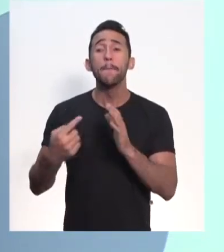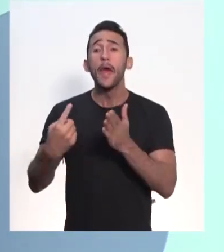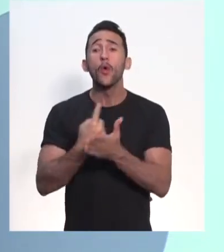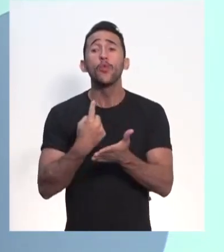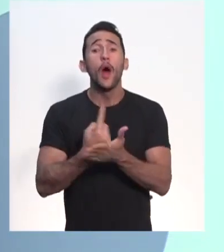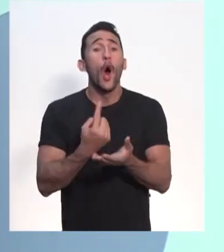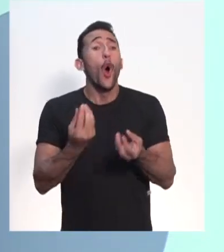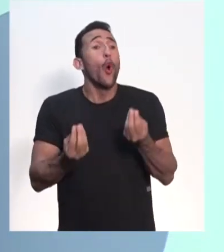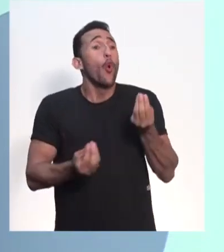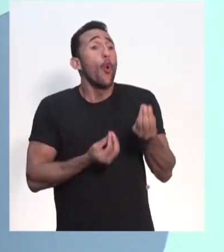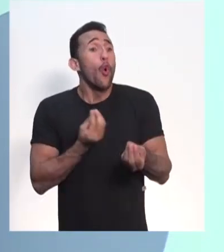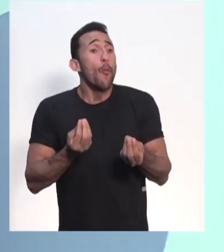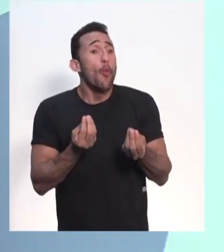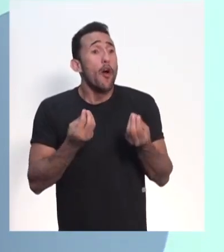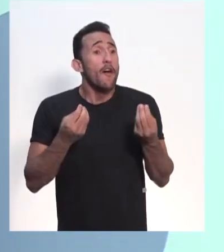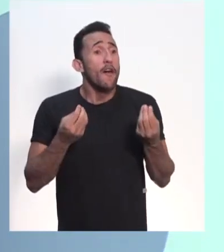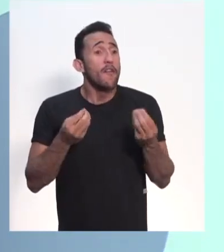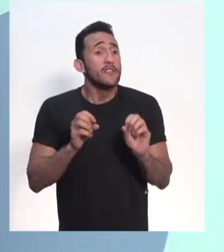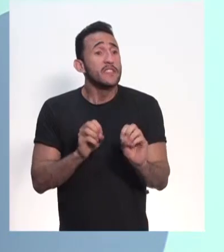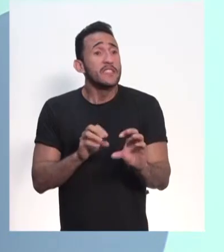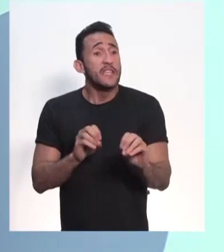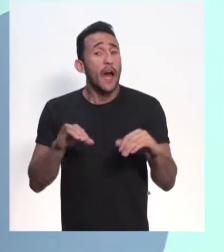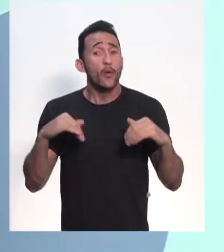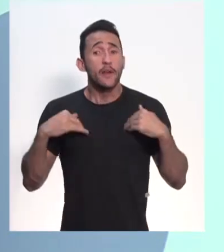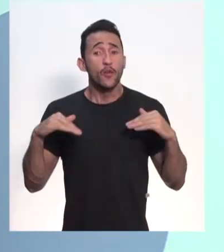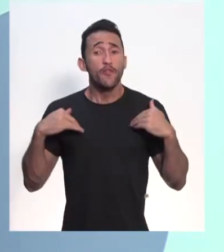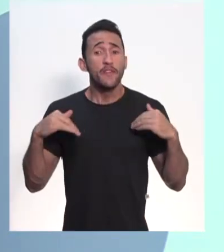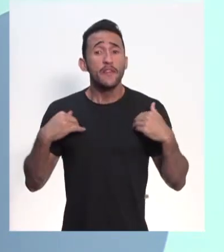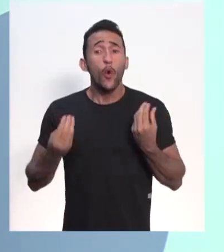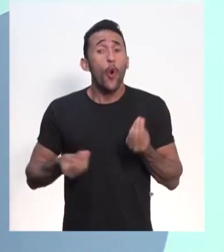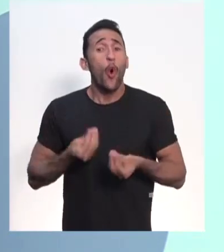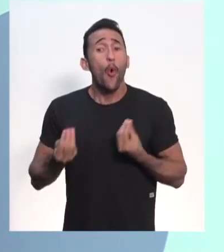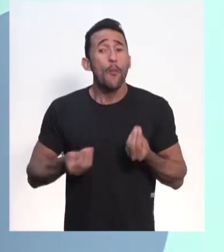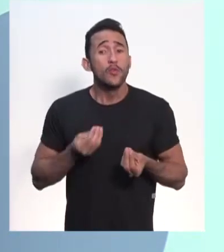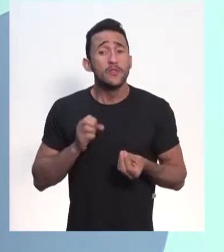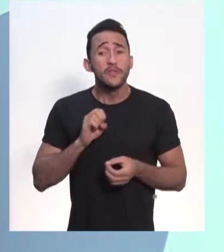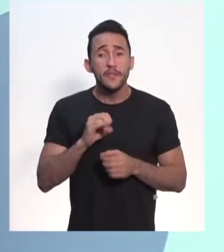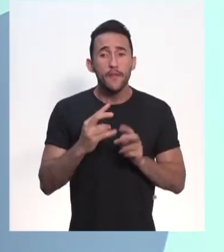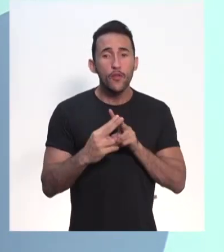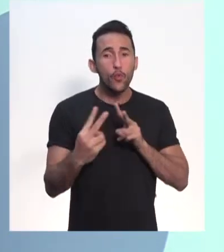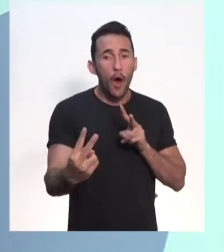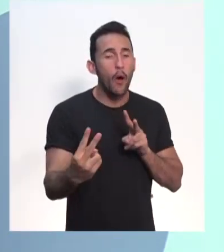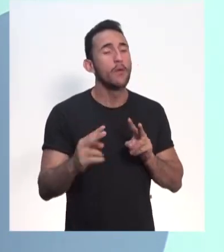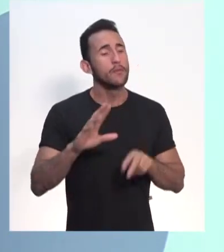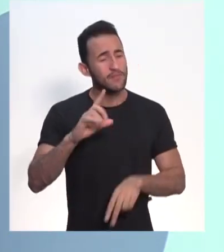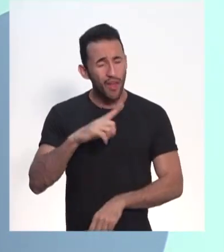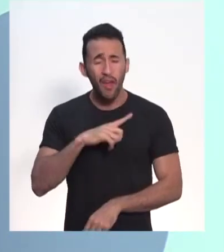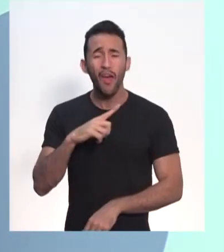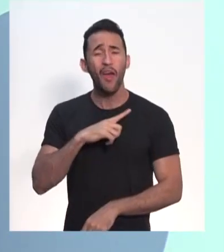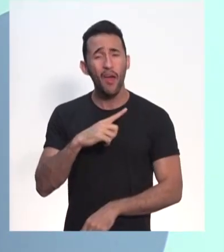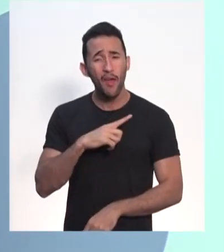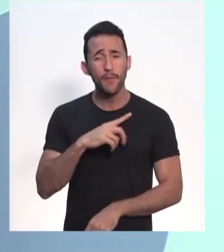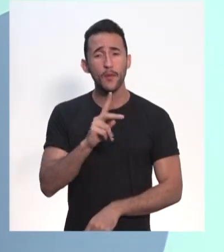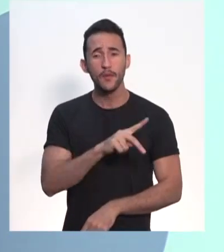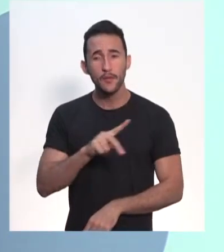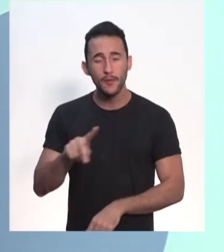língua portuguesa ou em educação física, de apreciar essa linguagem e